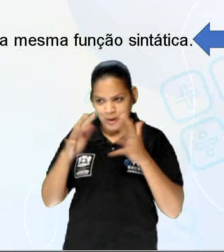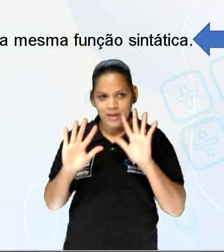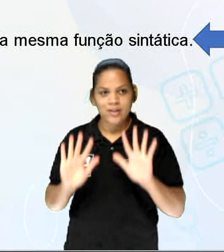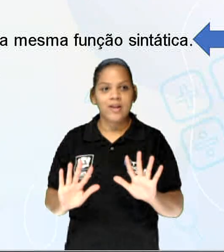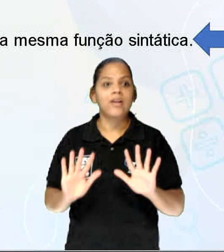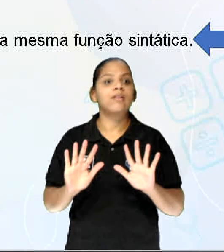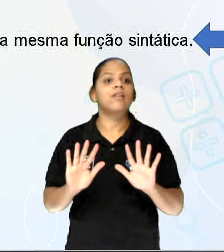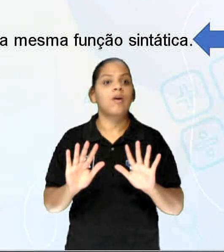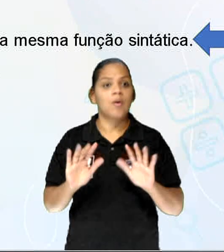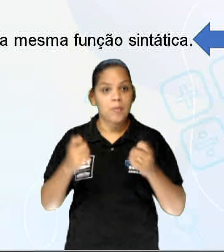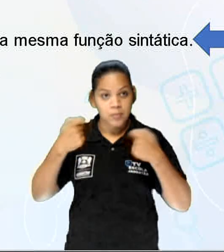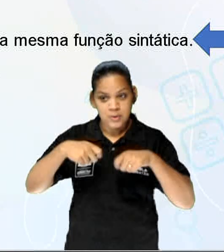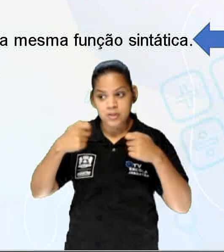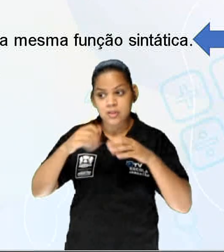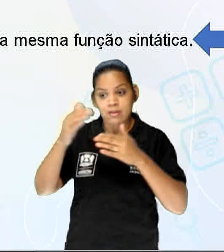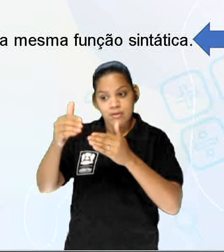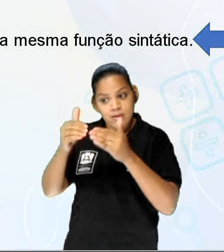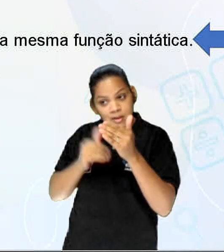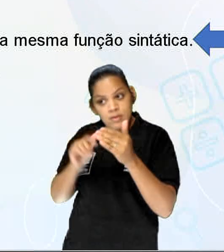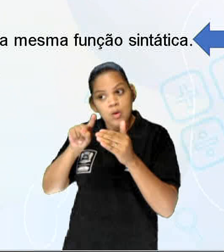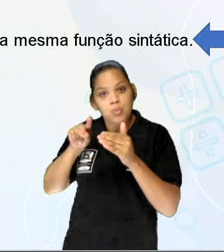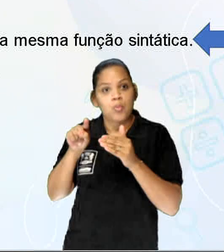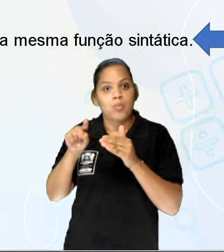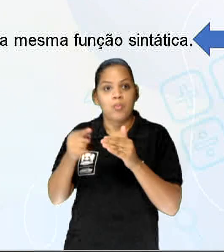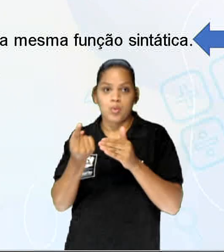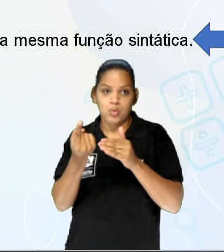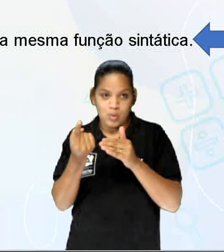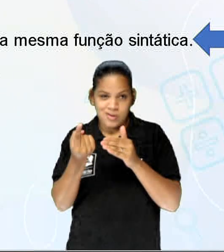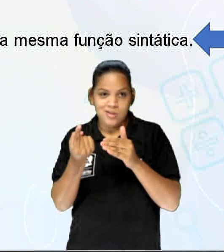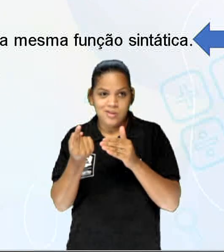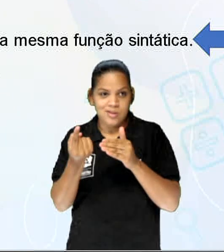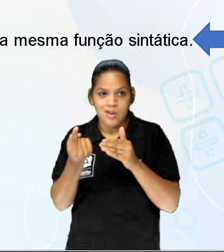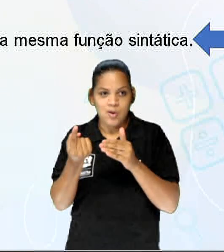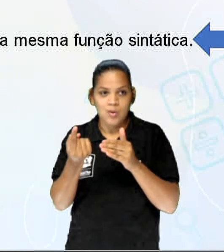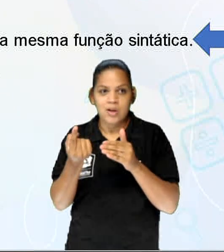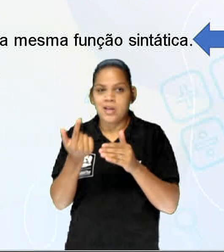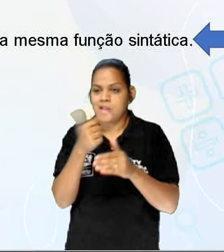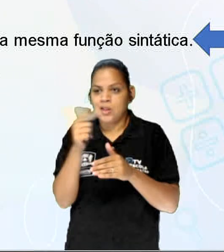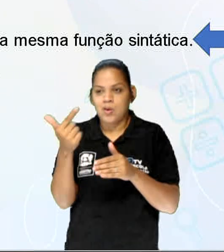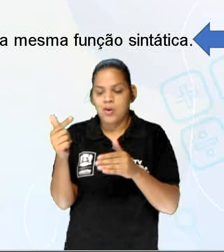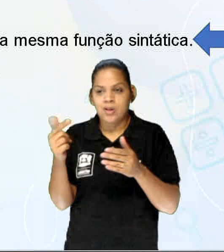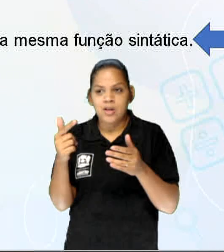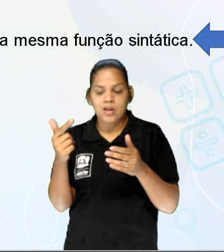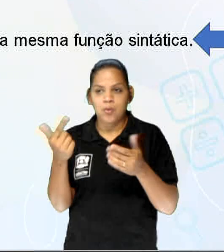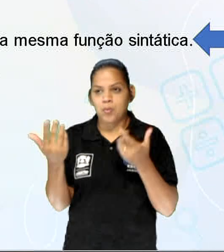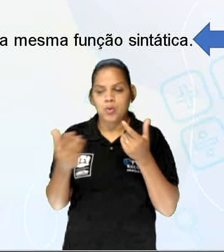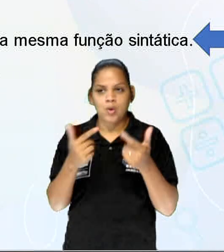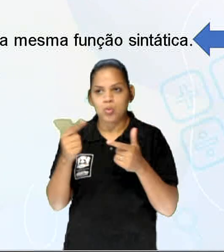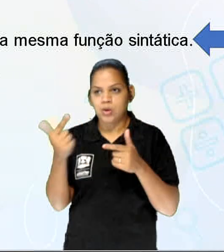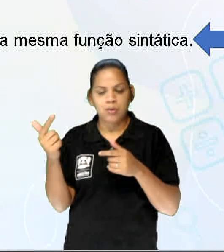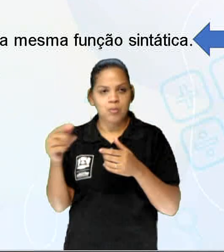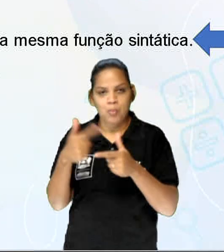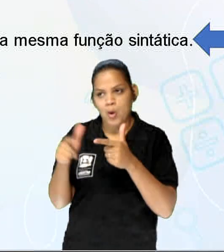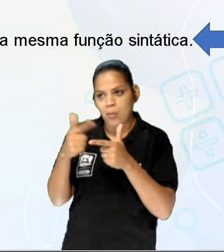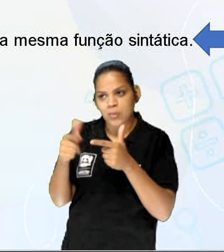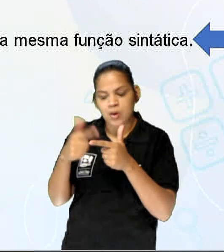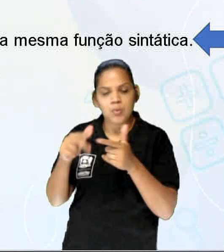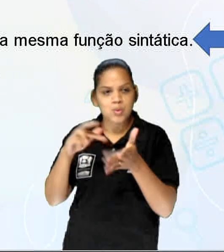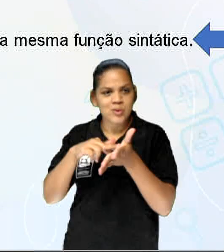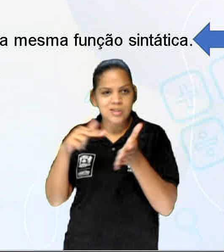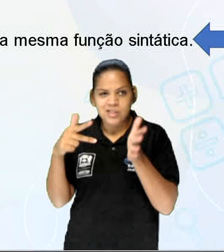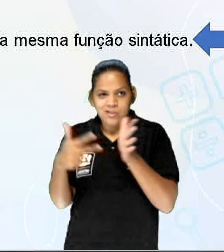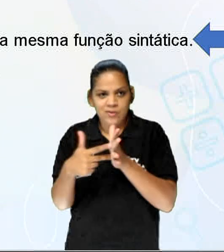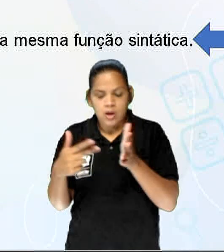sinal de pontuação do último par de versos sem que haja prejuízo de sentido. É errado. Se eu retirar as vírgulas do último par de